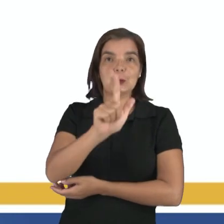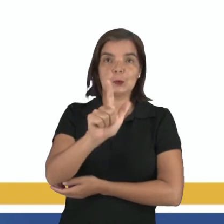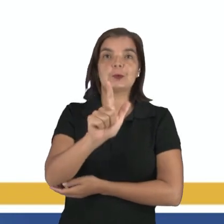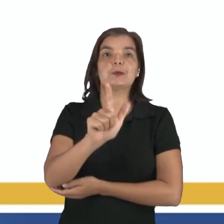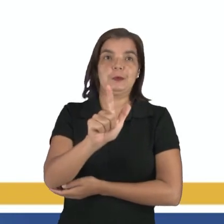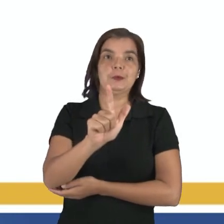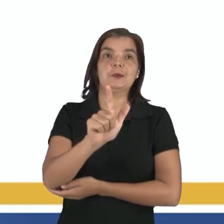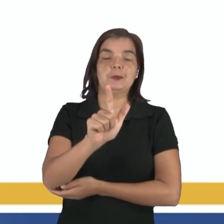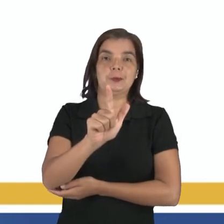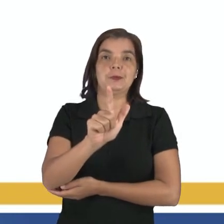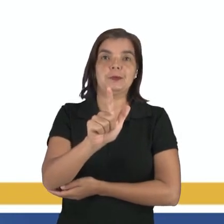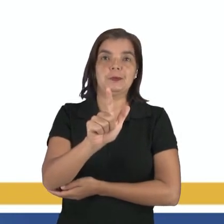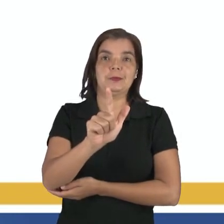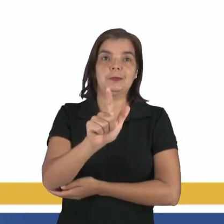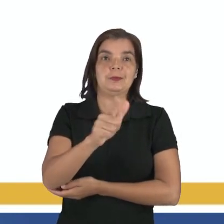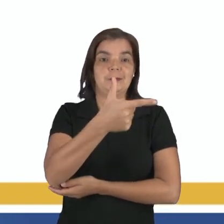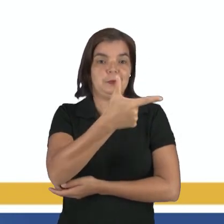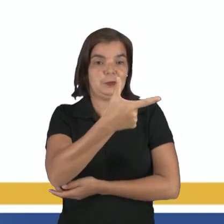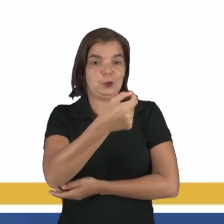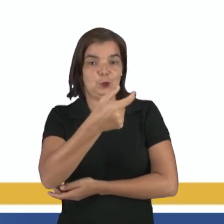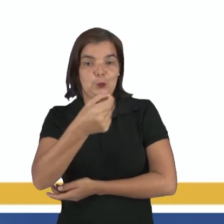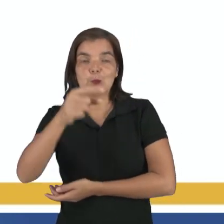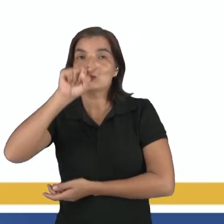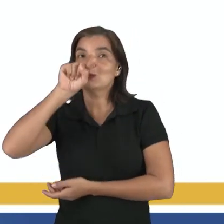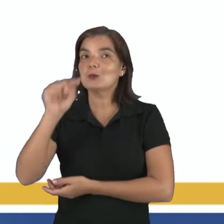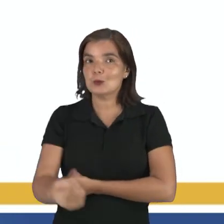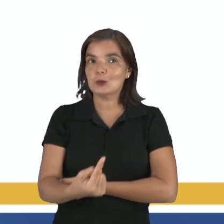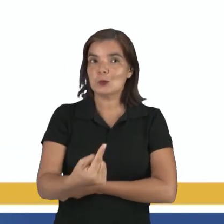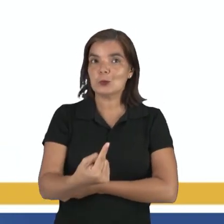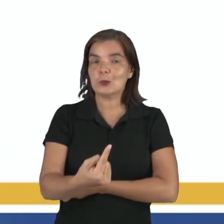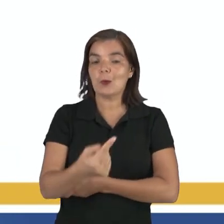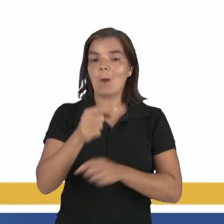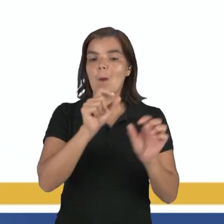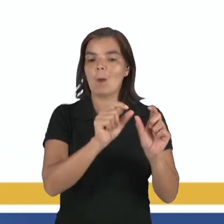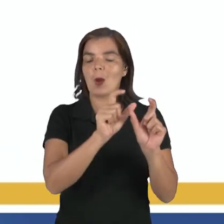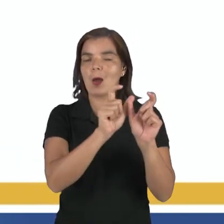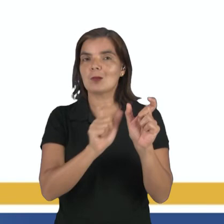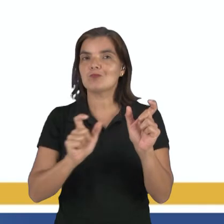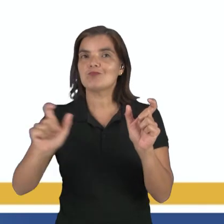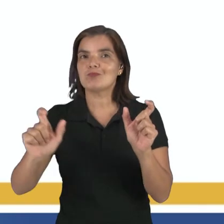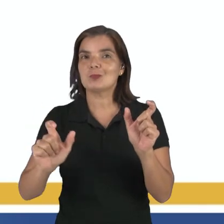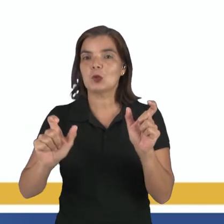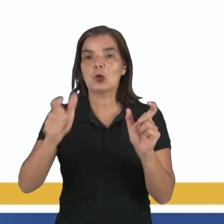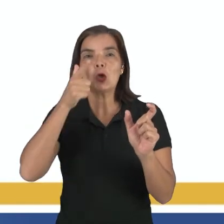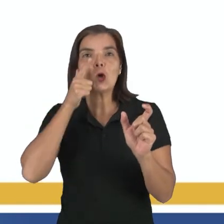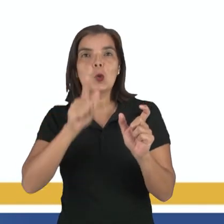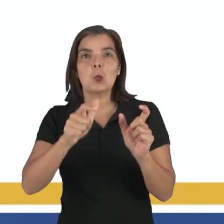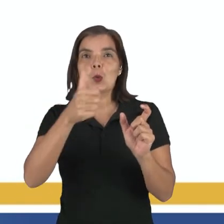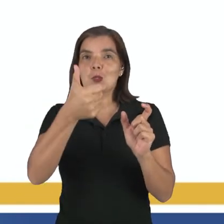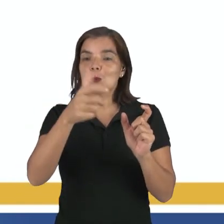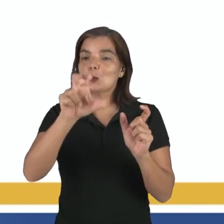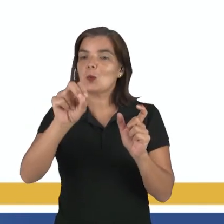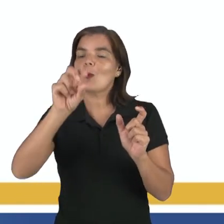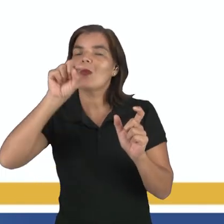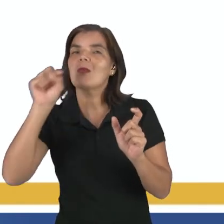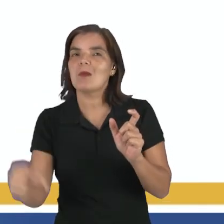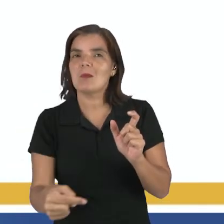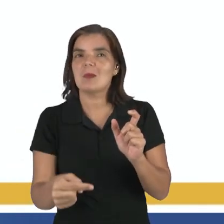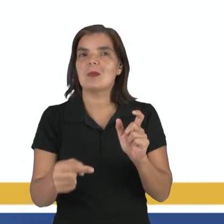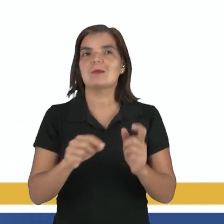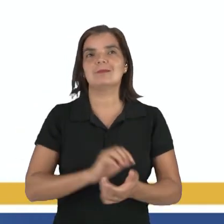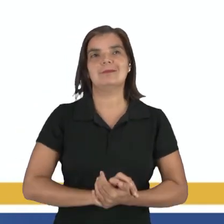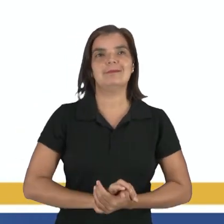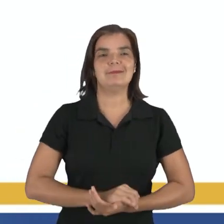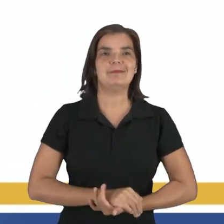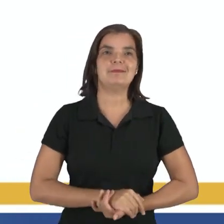o número o número de acertadores do prémio de 200 mil para o prêmio de 150.000